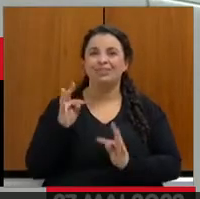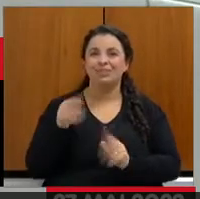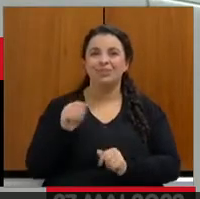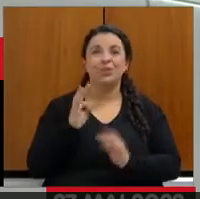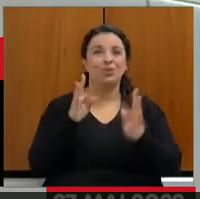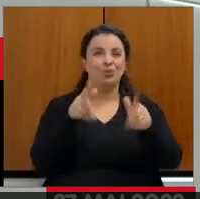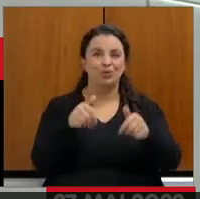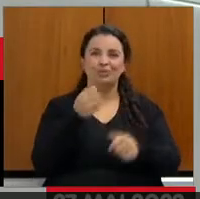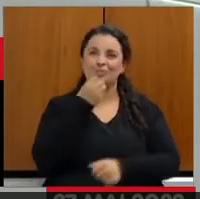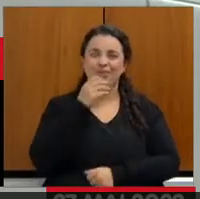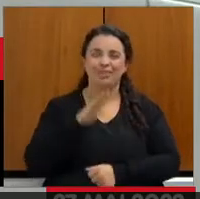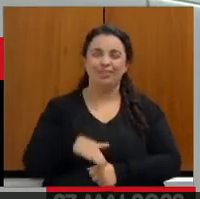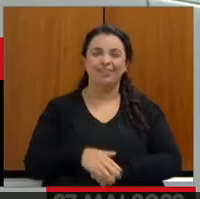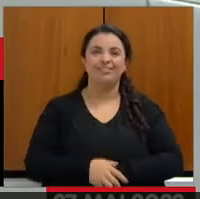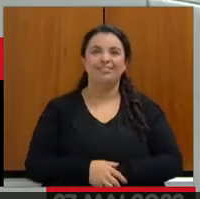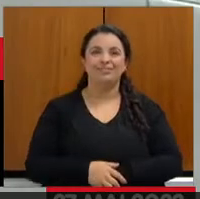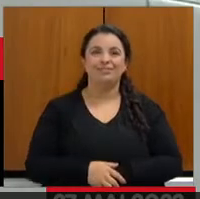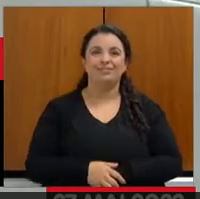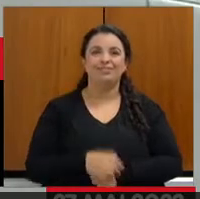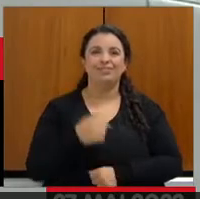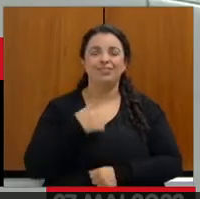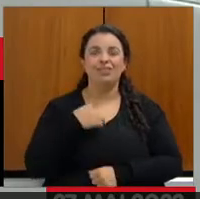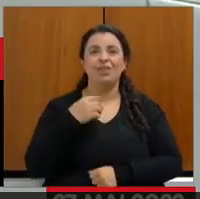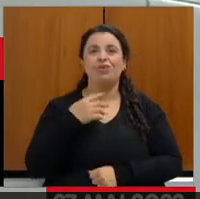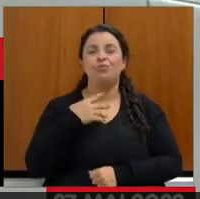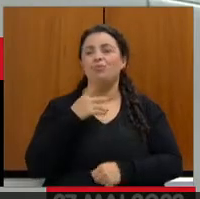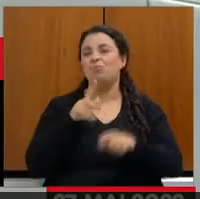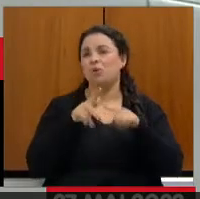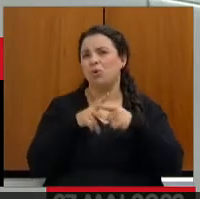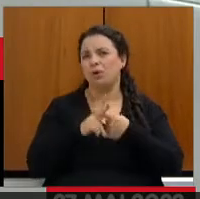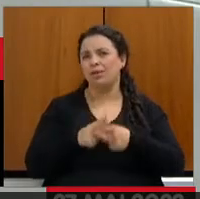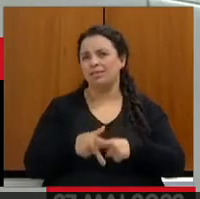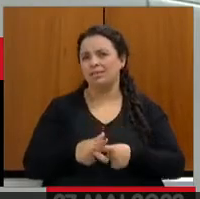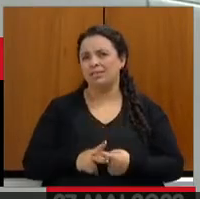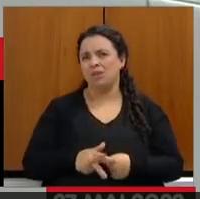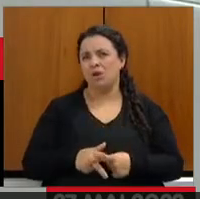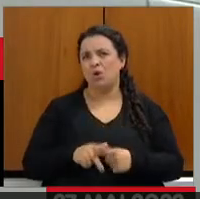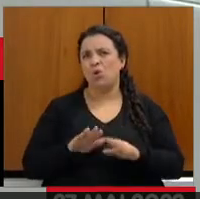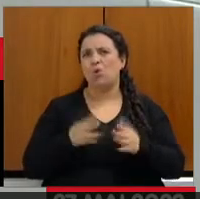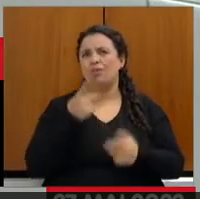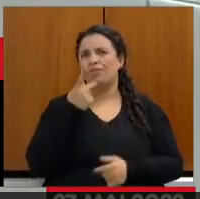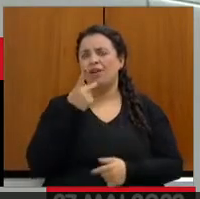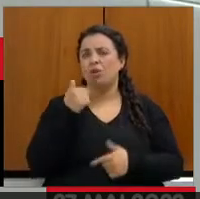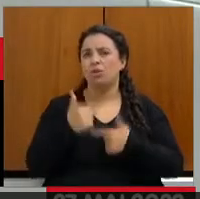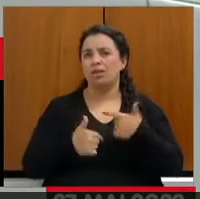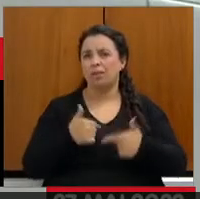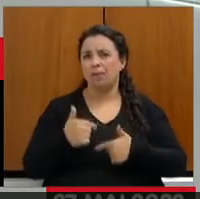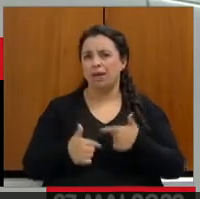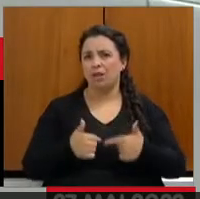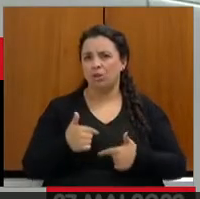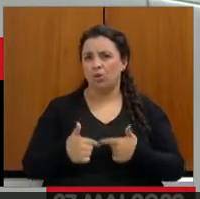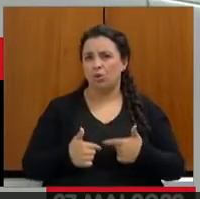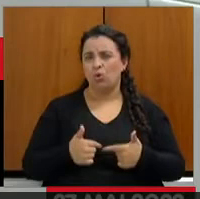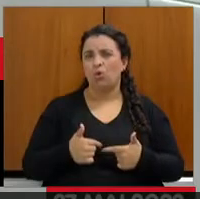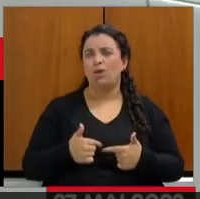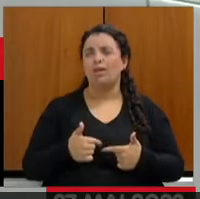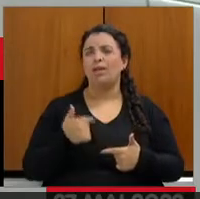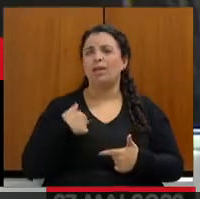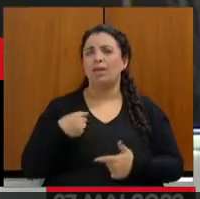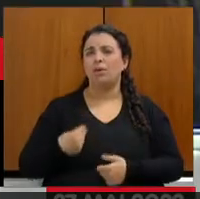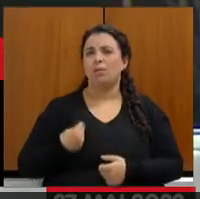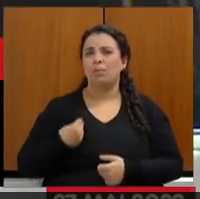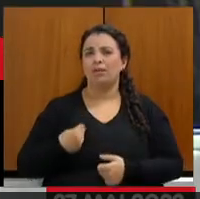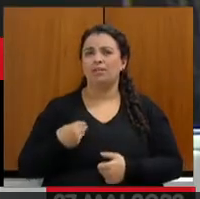todo mundo vou fazer tipo assim uma notificação quando fala que eu sou trabalhadora e fala que eu faço parte da